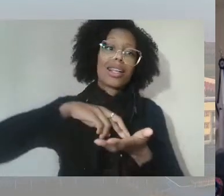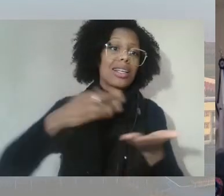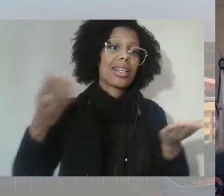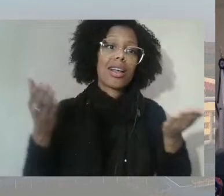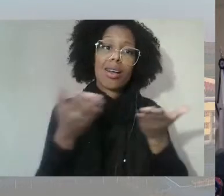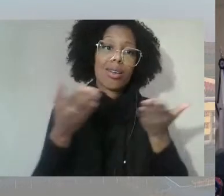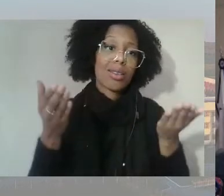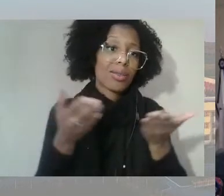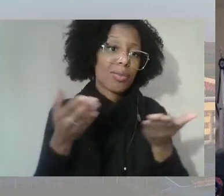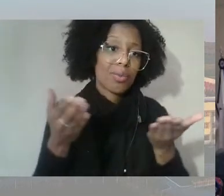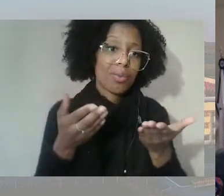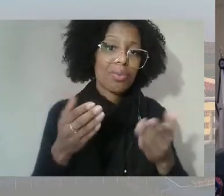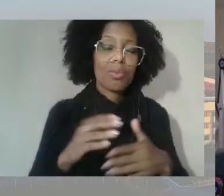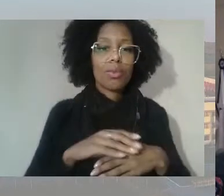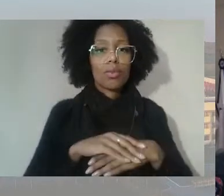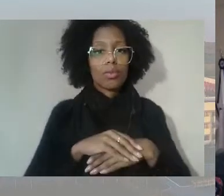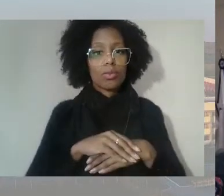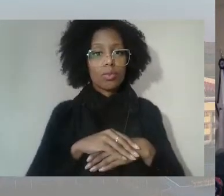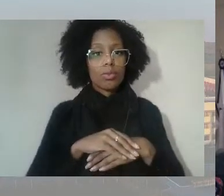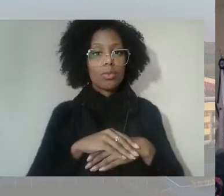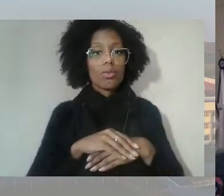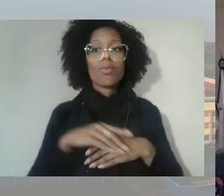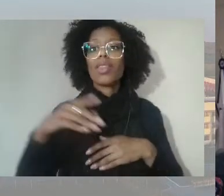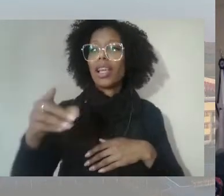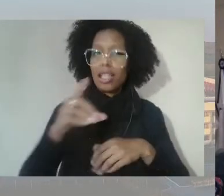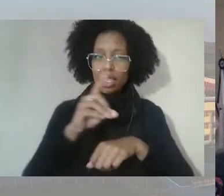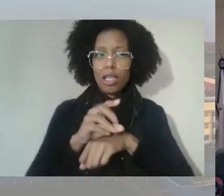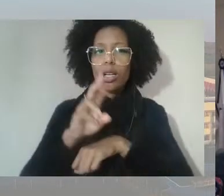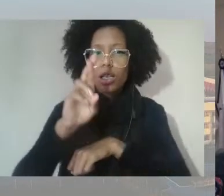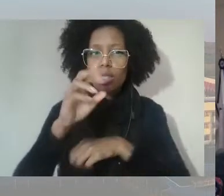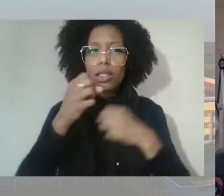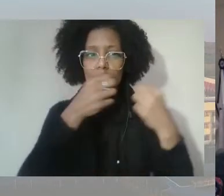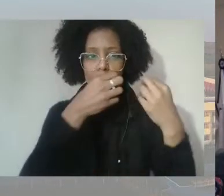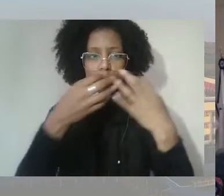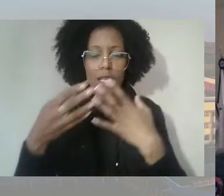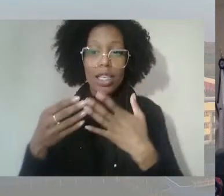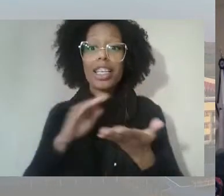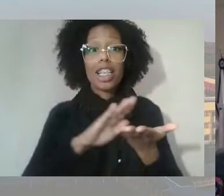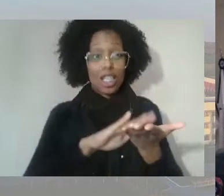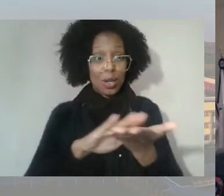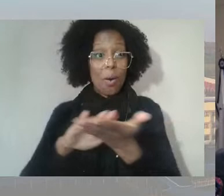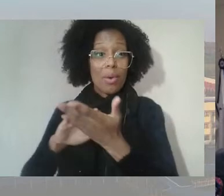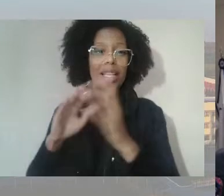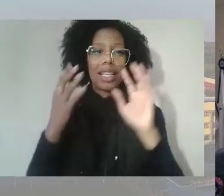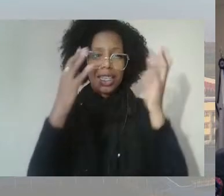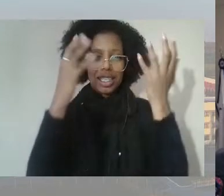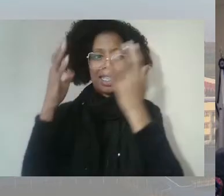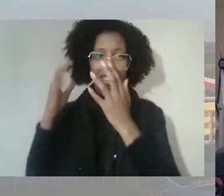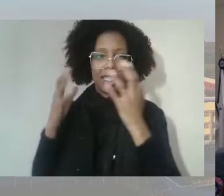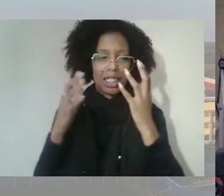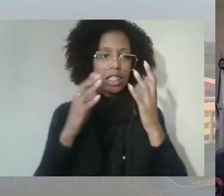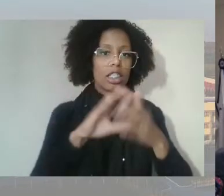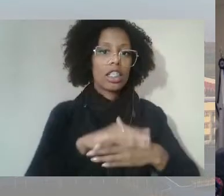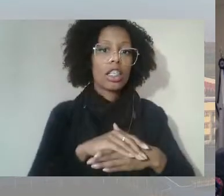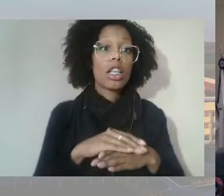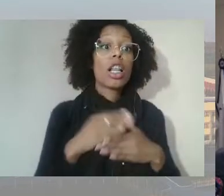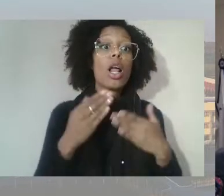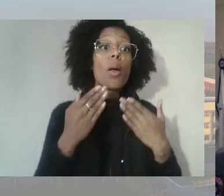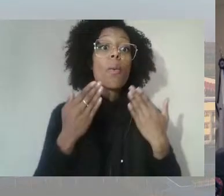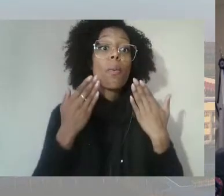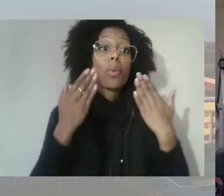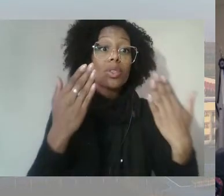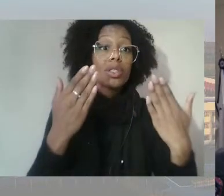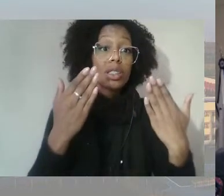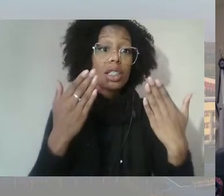do Mujica, que também foi um doutor honoris causa, e nós fizemos uma homenagem aqui. E para mostrar a questão de posicionamento,